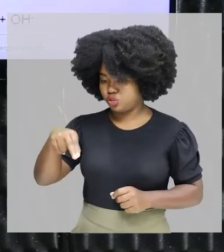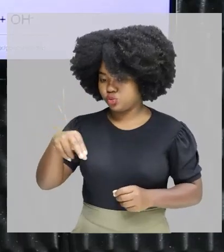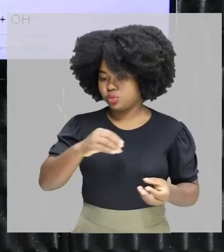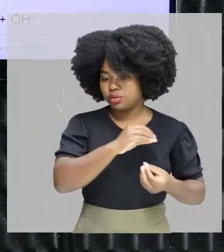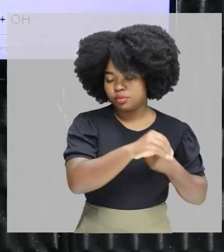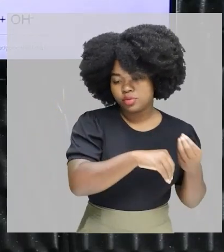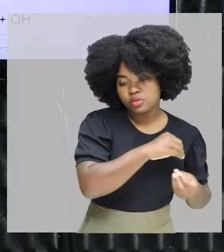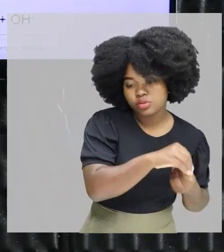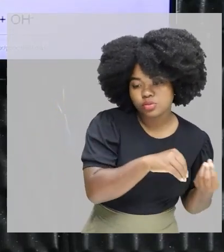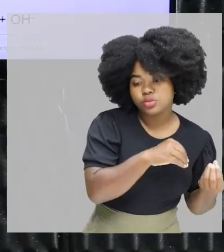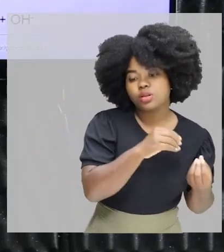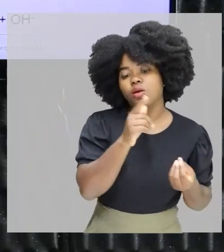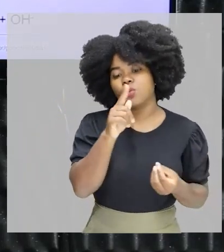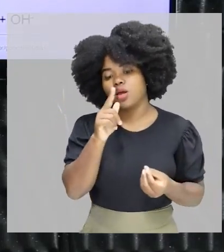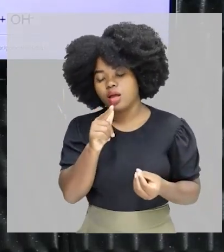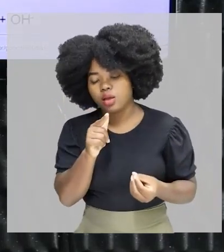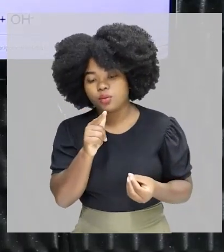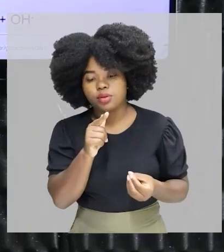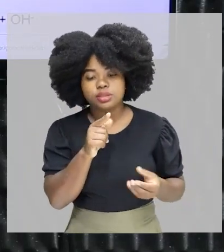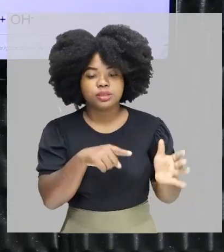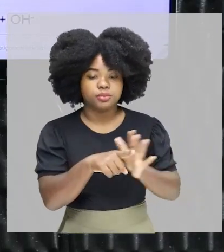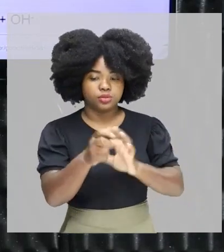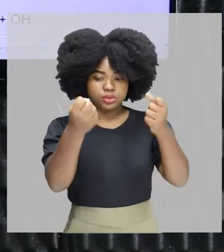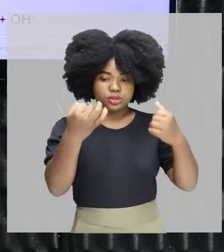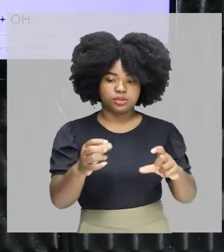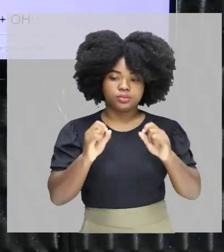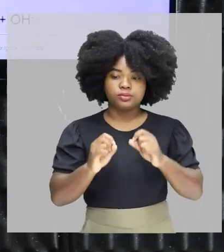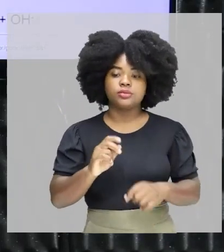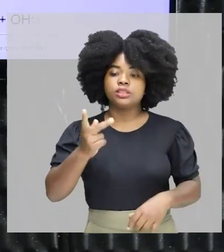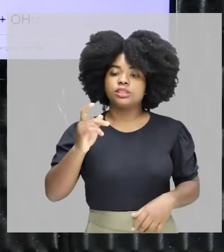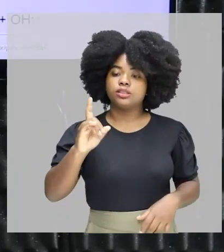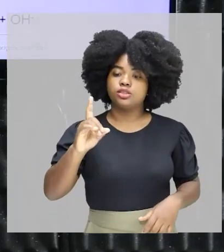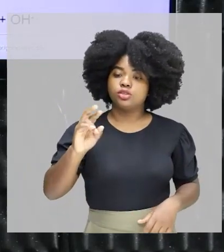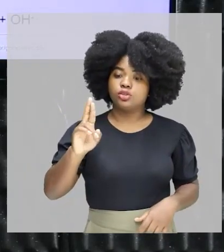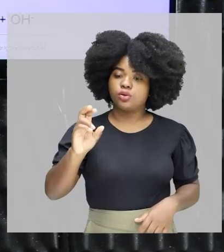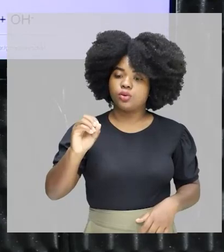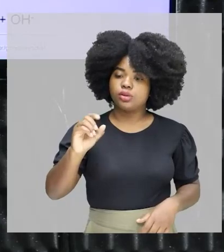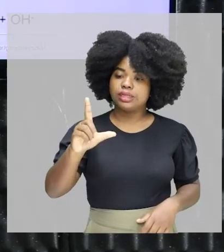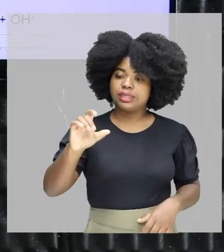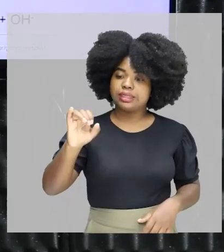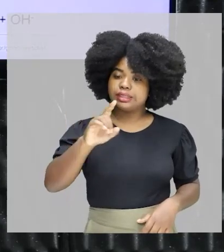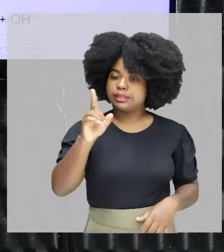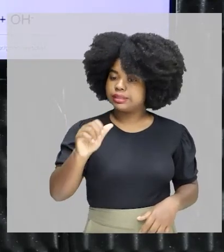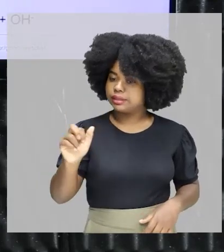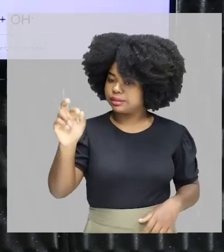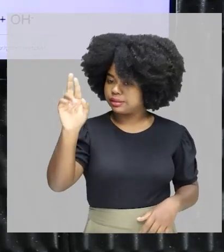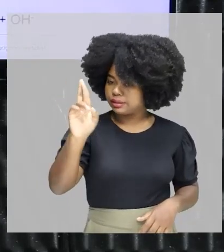a água, que na questão chama de hidrolisar, tudo bem?